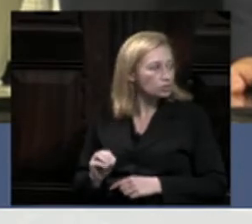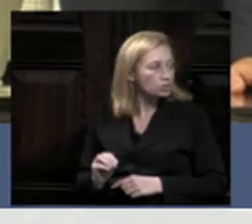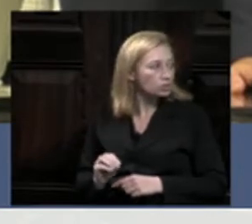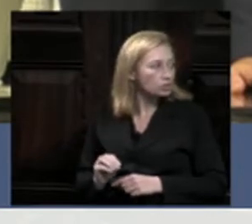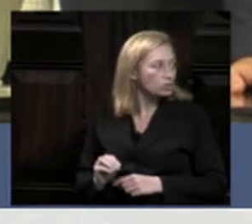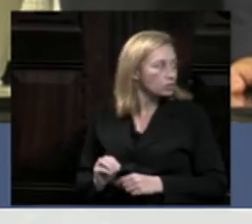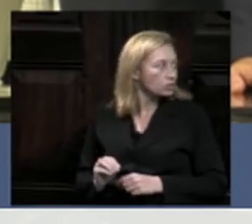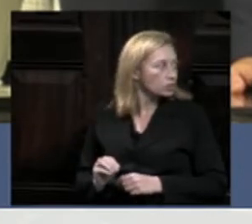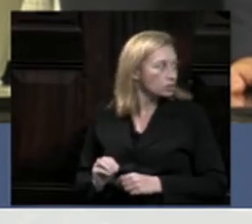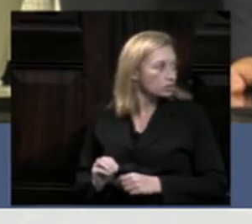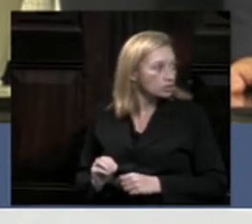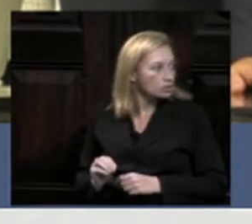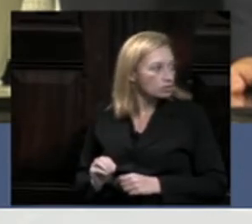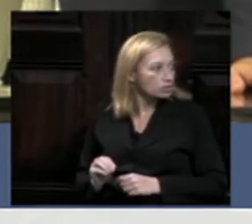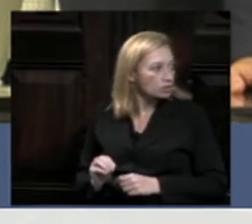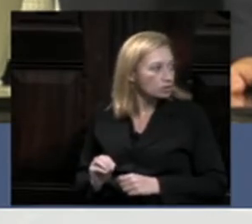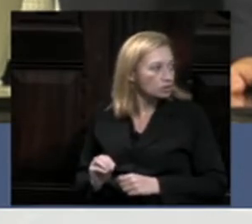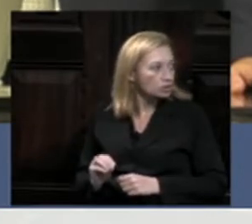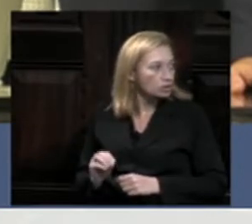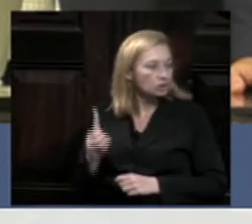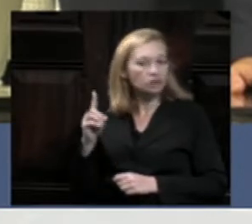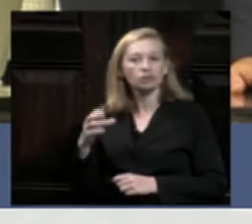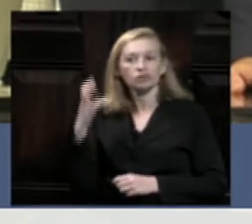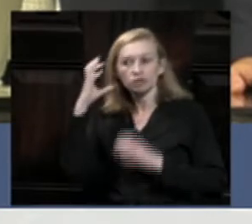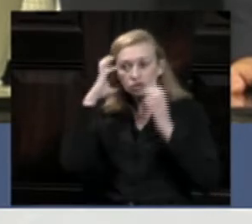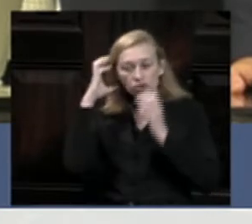de fonoaudiologia na rede de